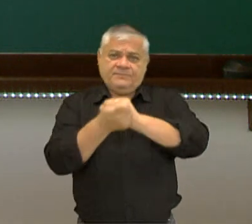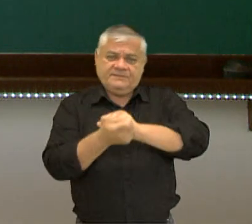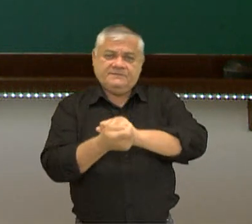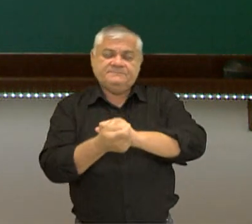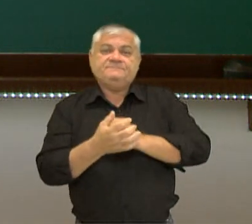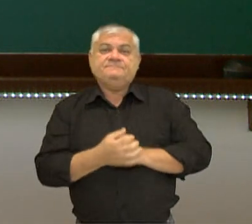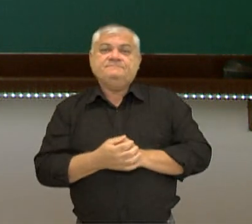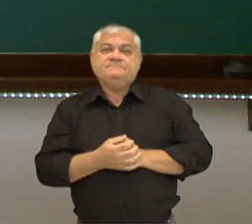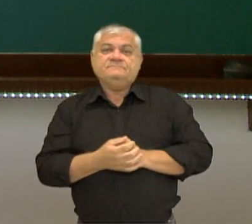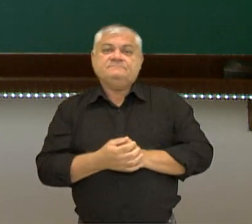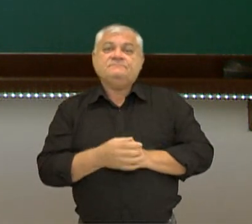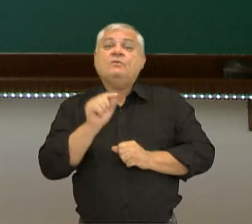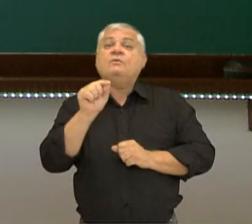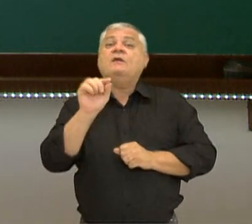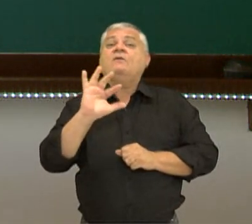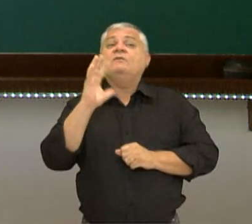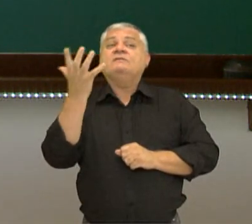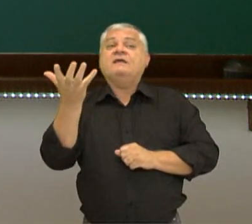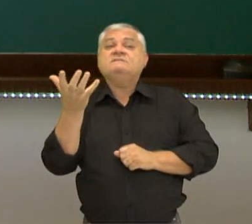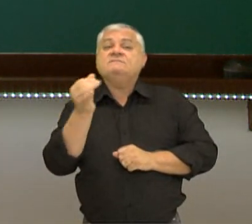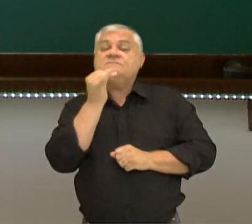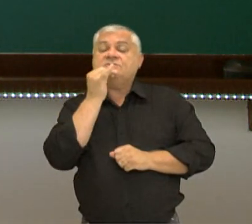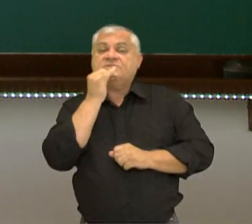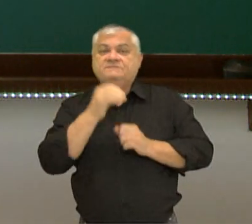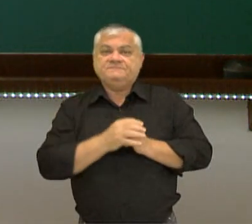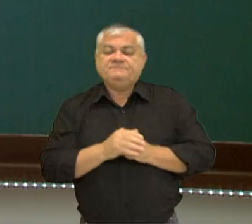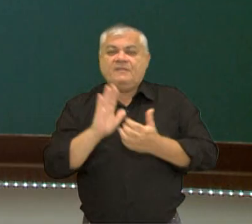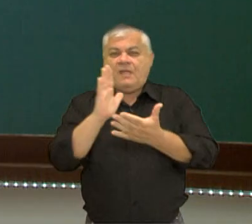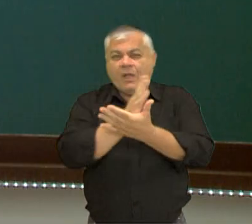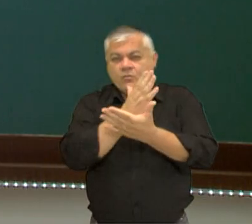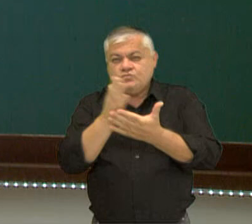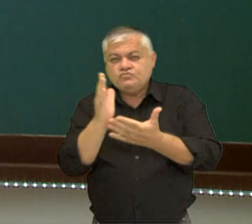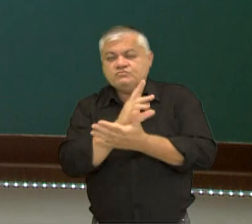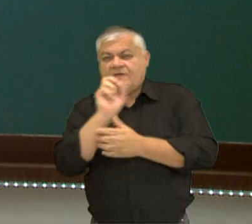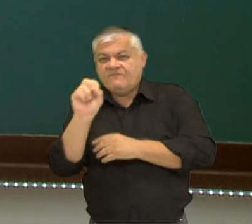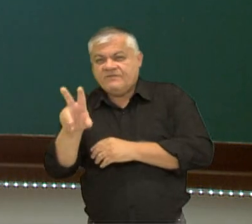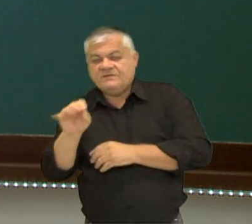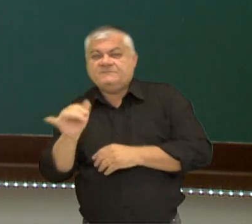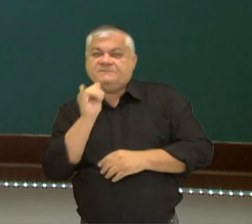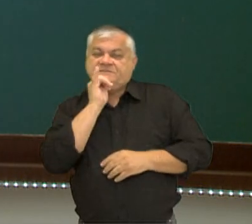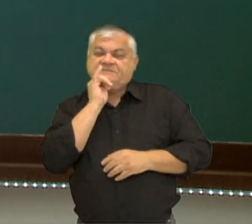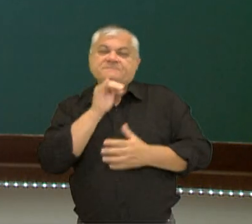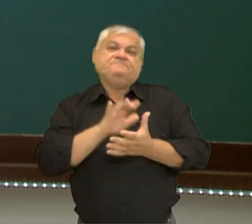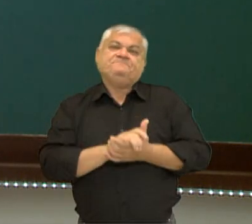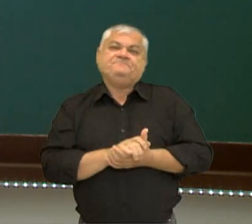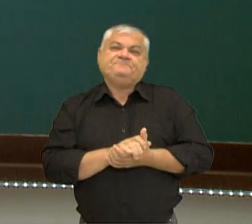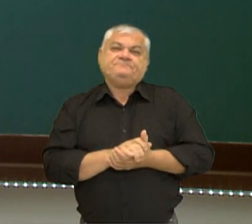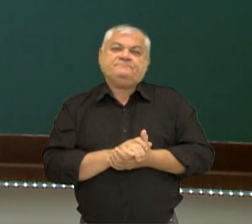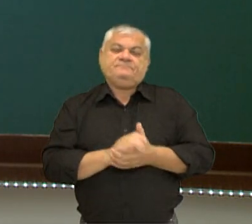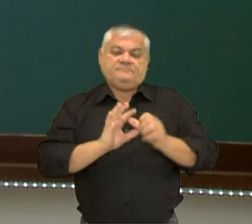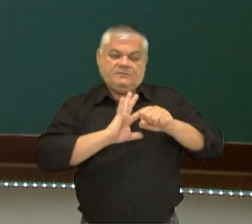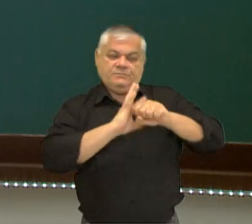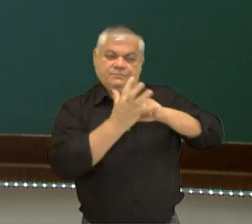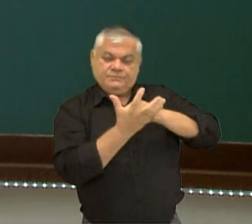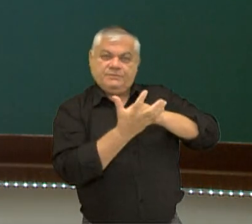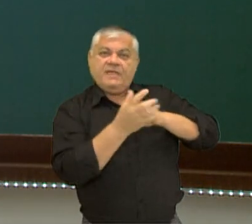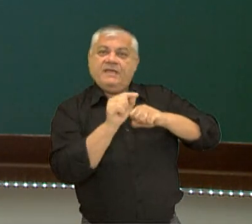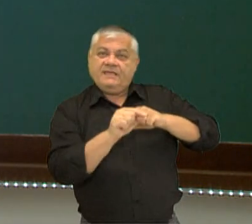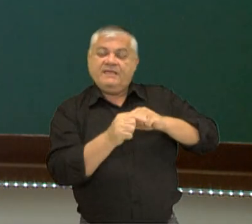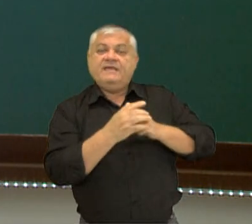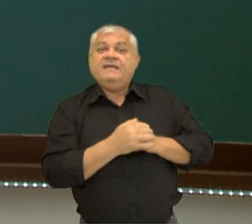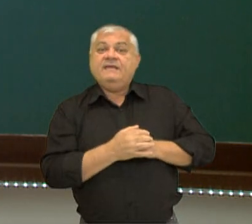tá? O que acontece com alguns vírus, como por exemplo, né, o coronavírus, é